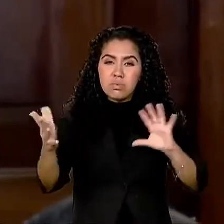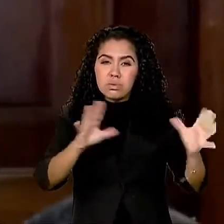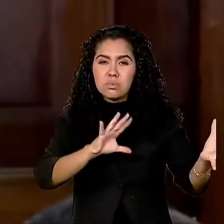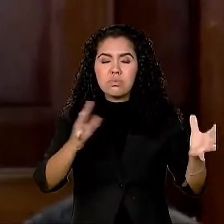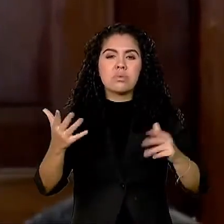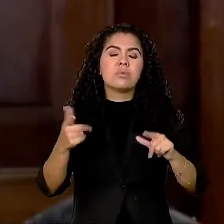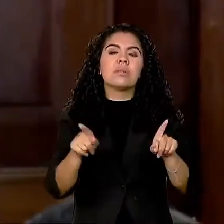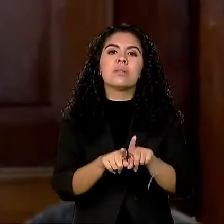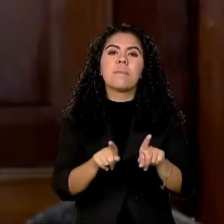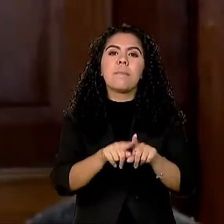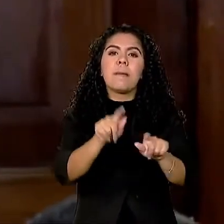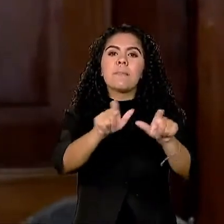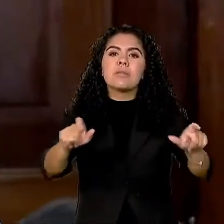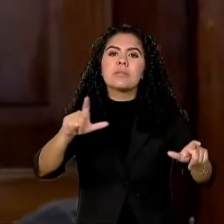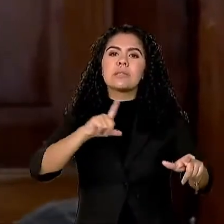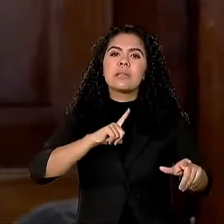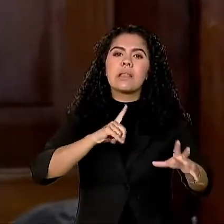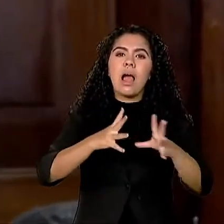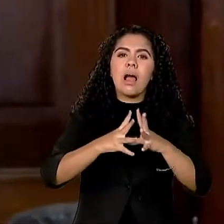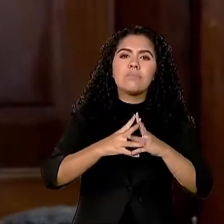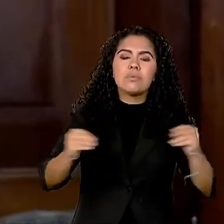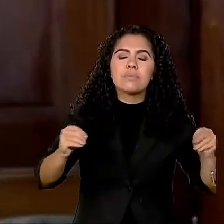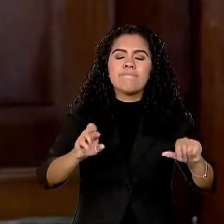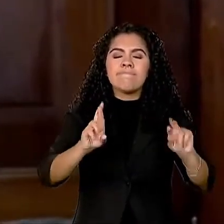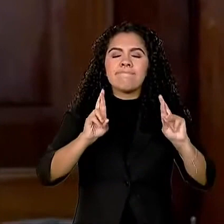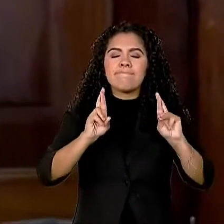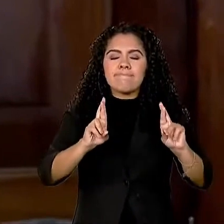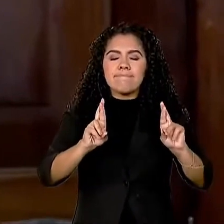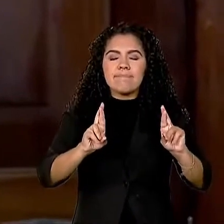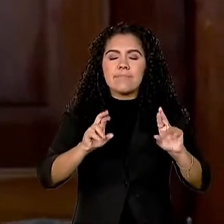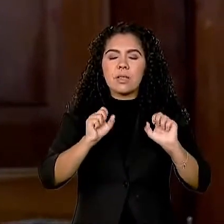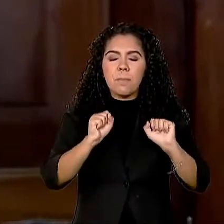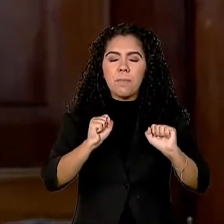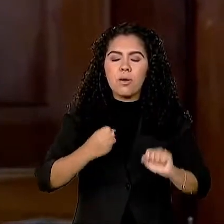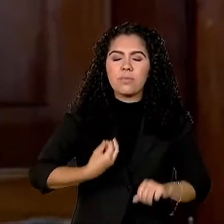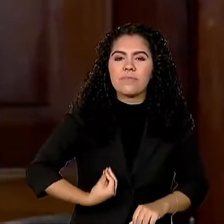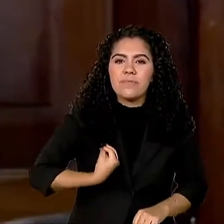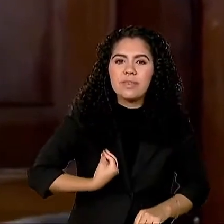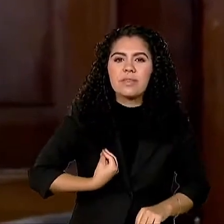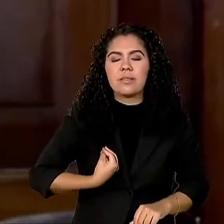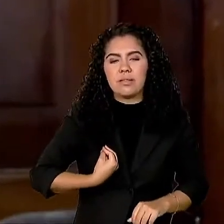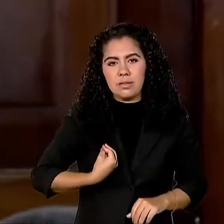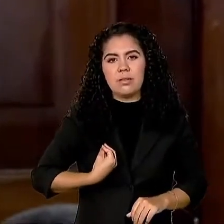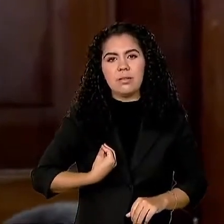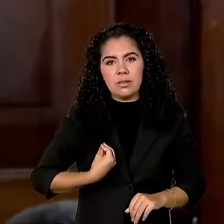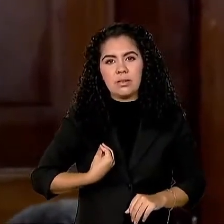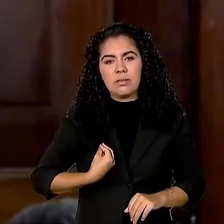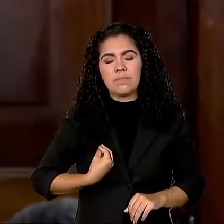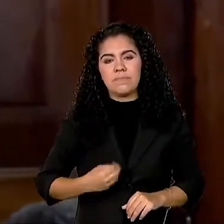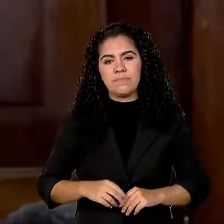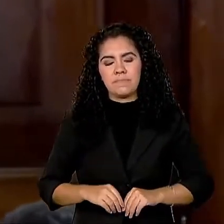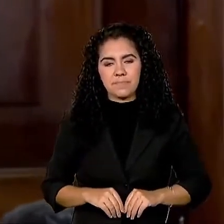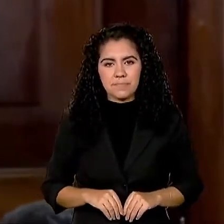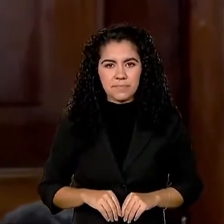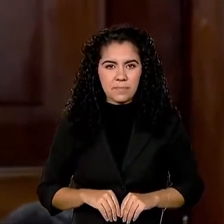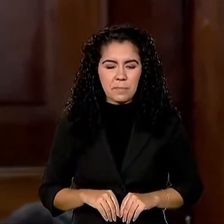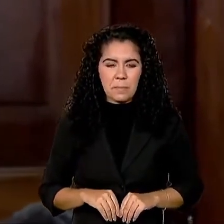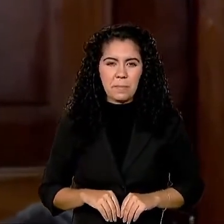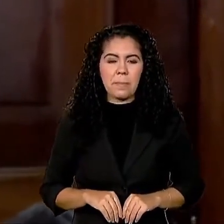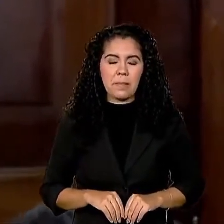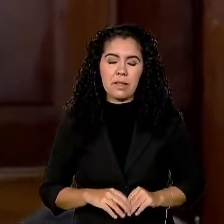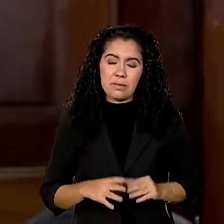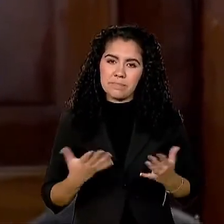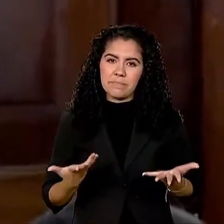que estão desaparecidos, na esperança de que eles possam aparecer e que todos estejam ainda com vida.